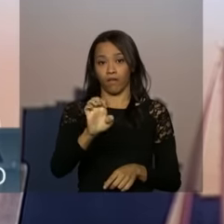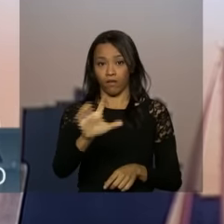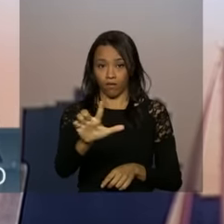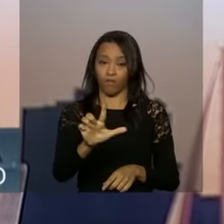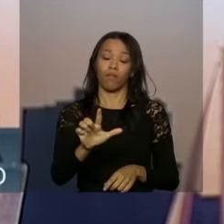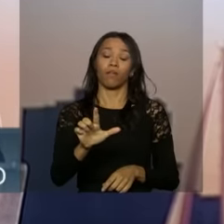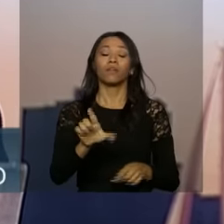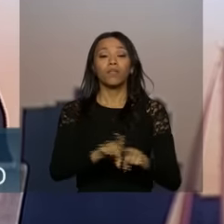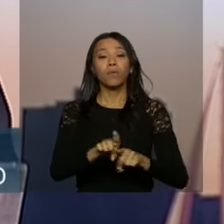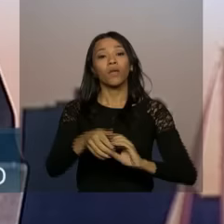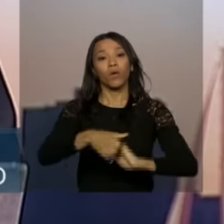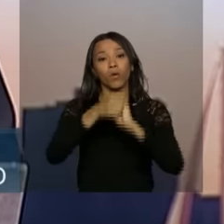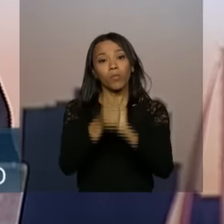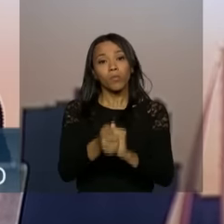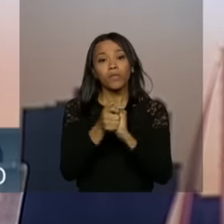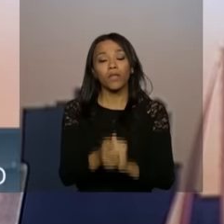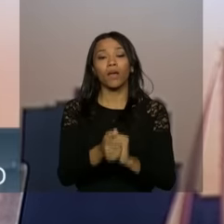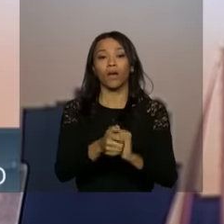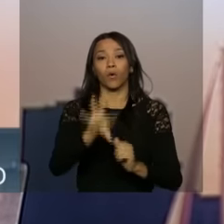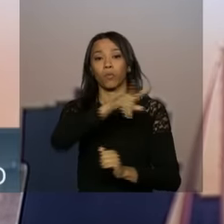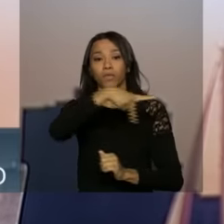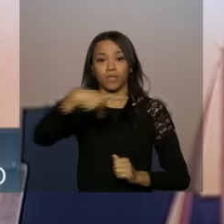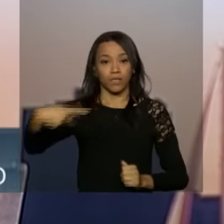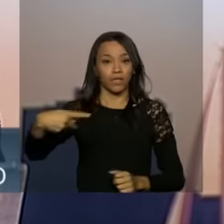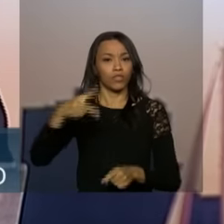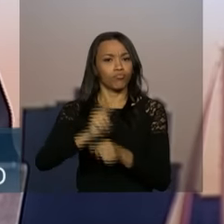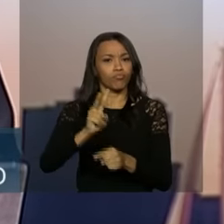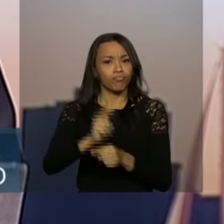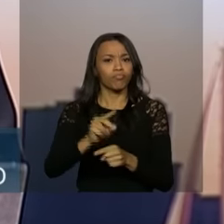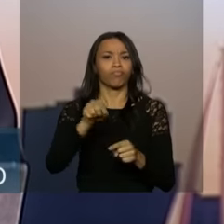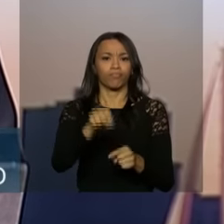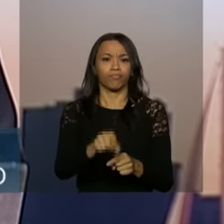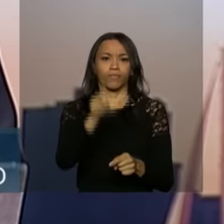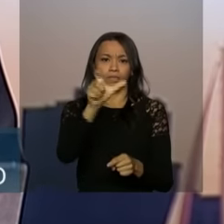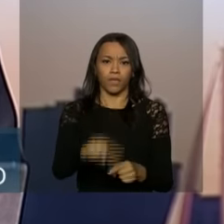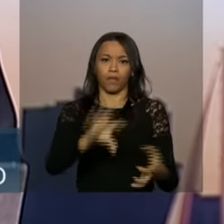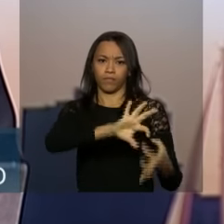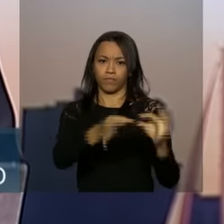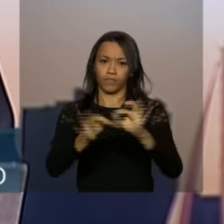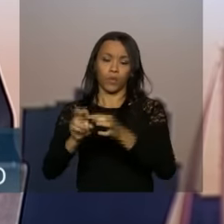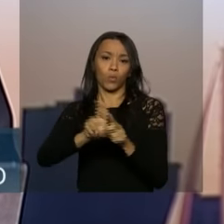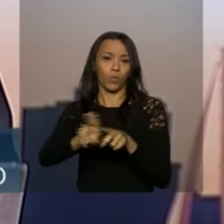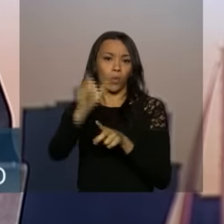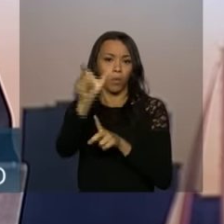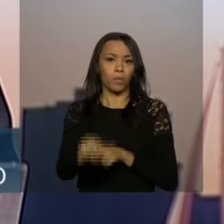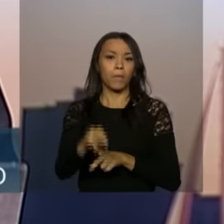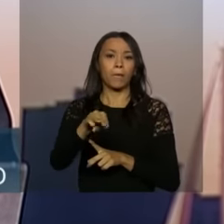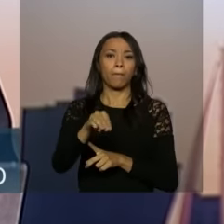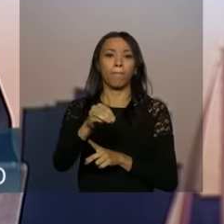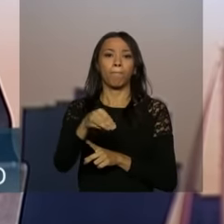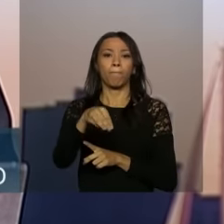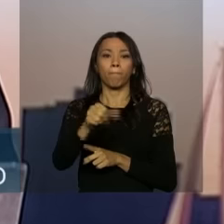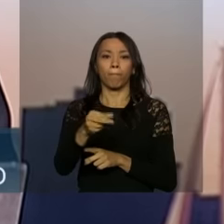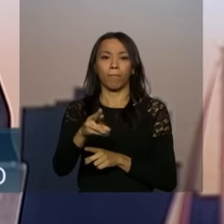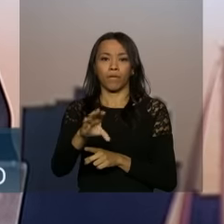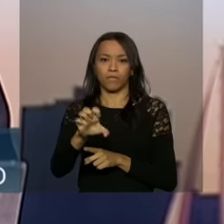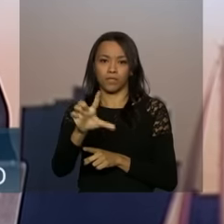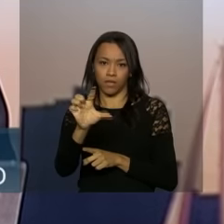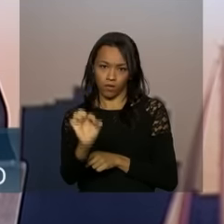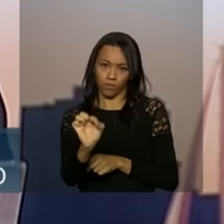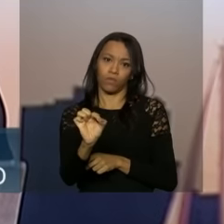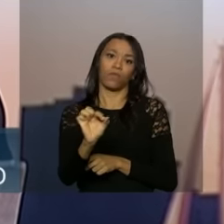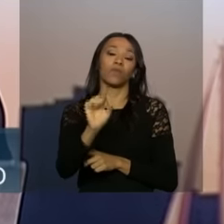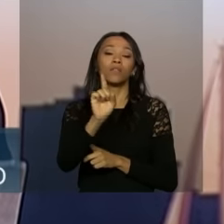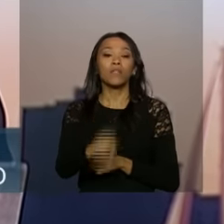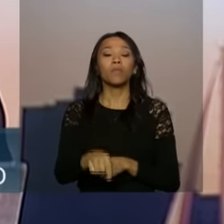Cumprimentar o presidente interino da Autoridade Pública Olímpica, Marcelo Pedroso, o presidente